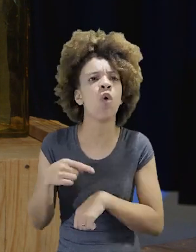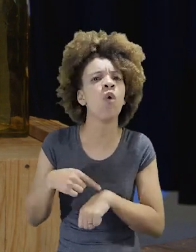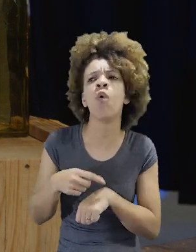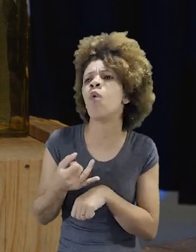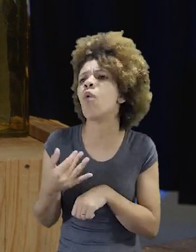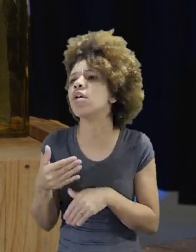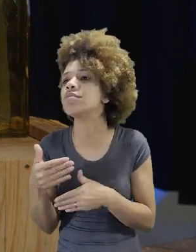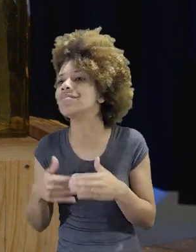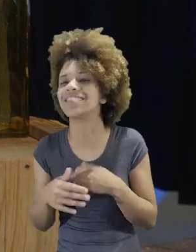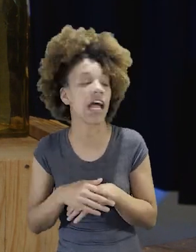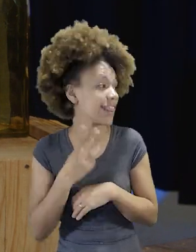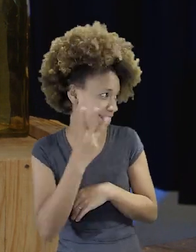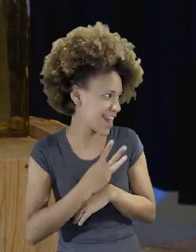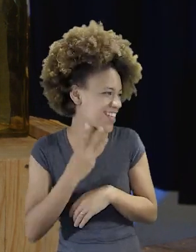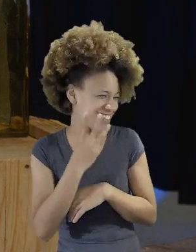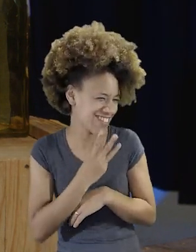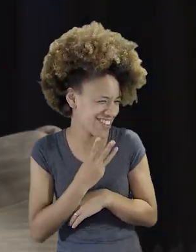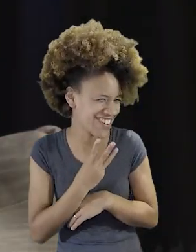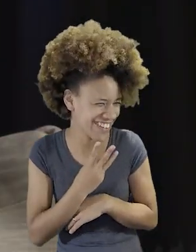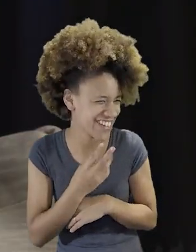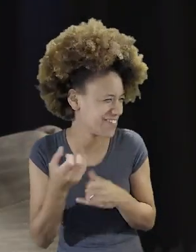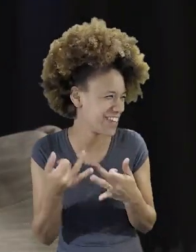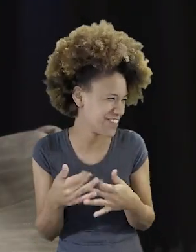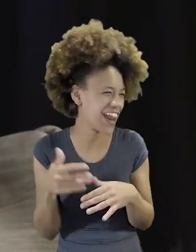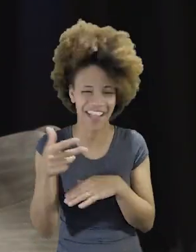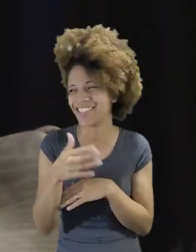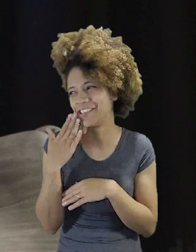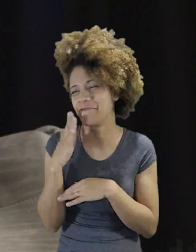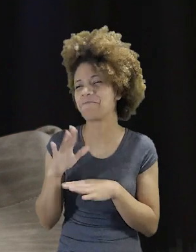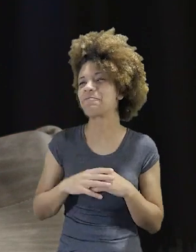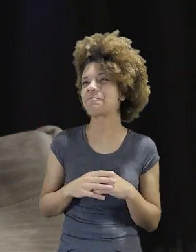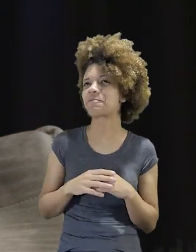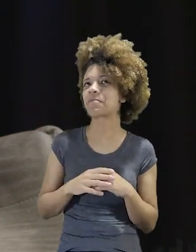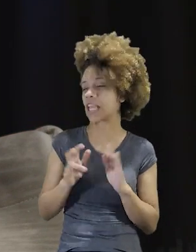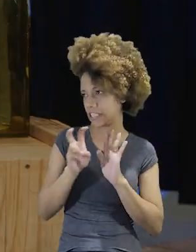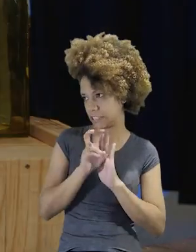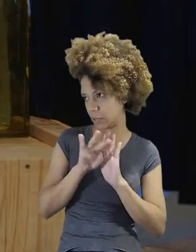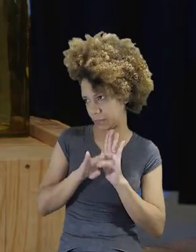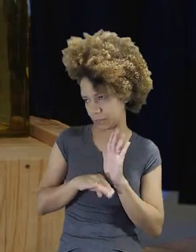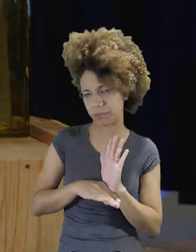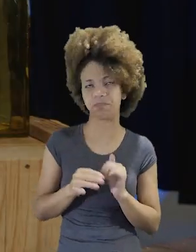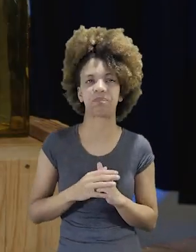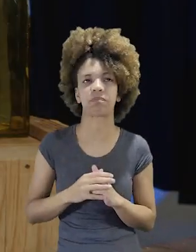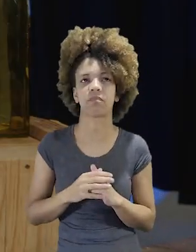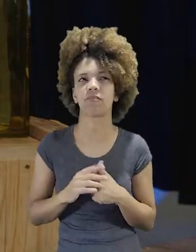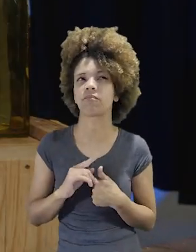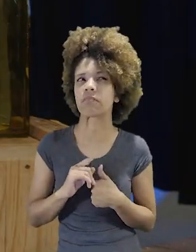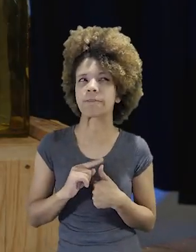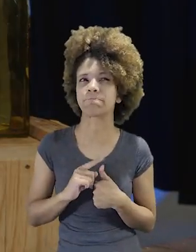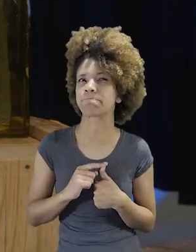é tipo quanto tempo tem de de três horas três horas tá ligado vamos lá vamos lá cinco